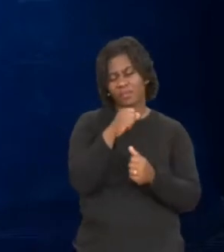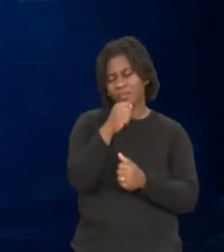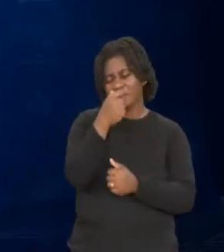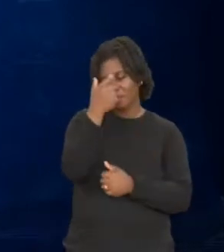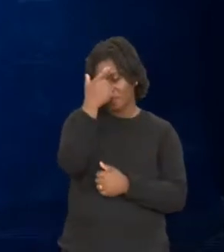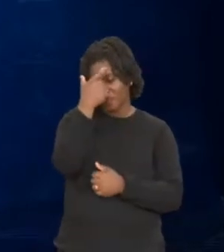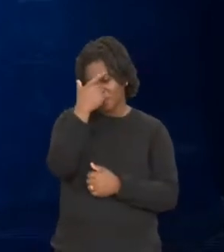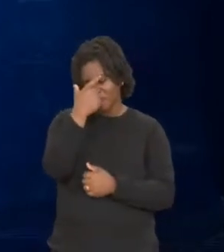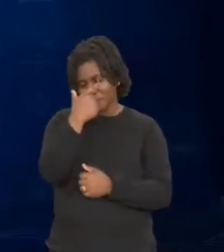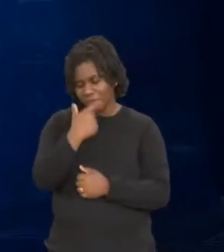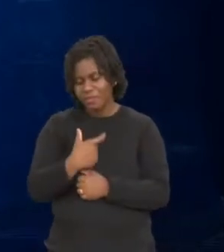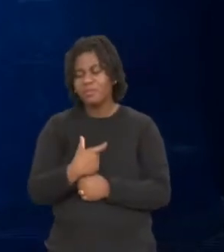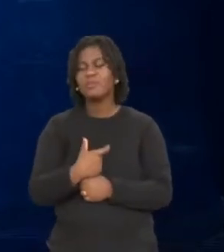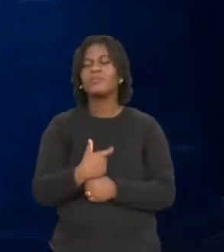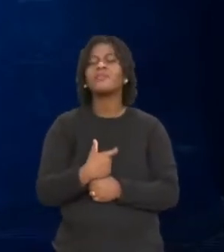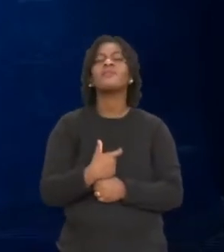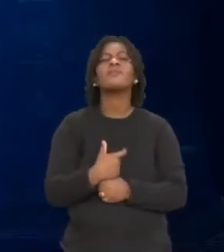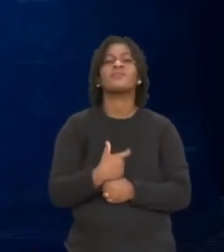ser.